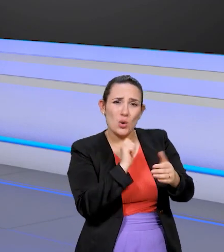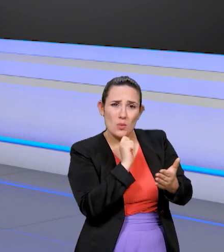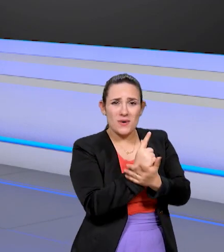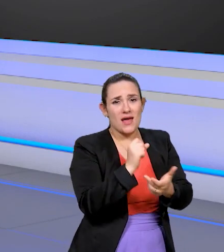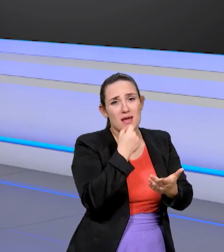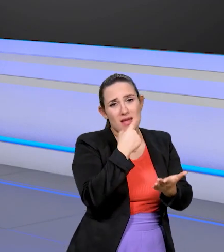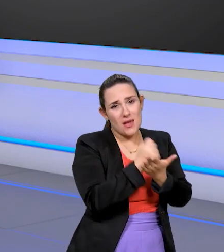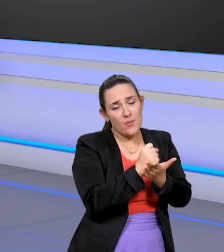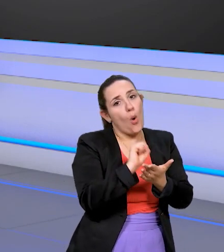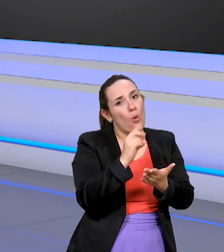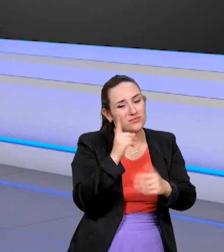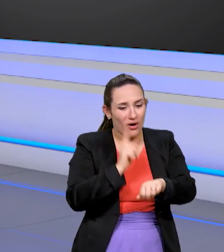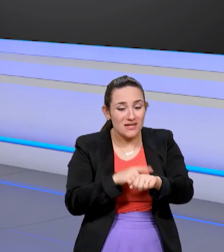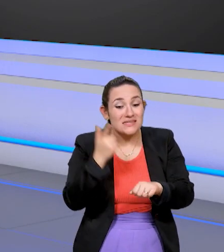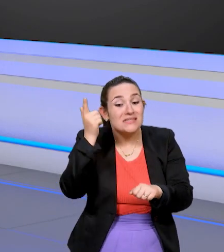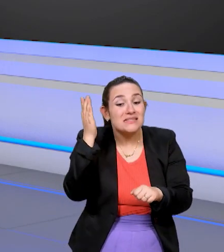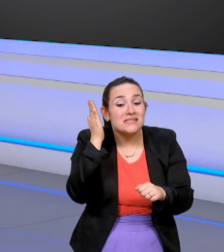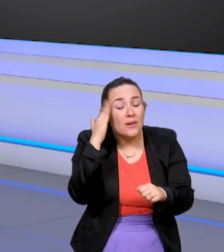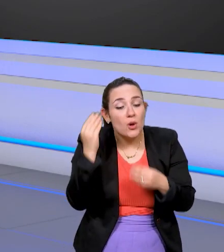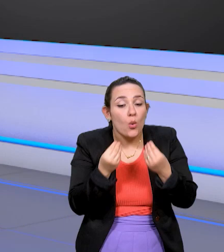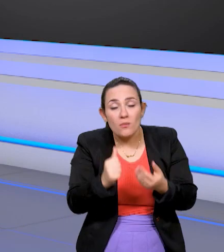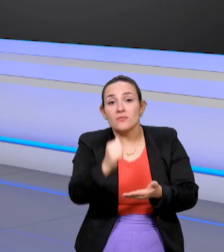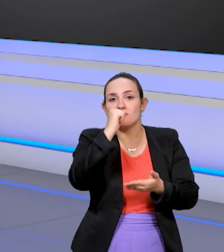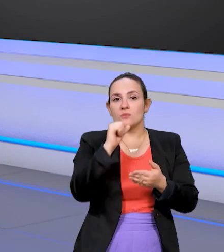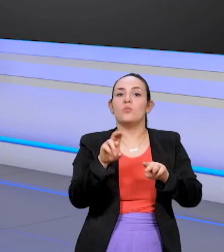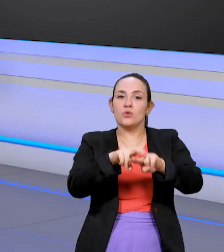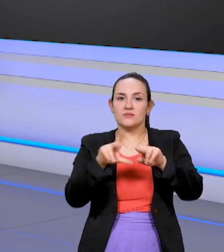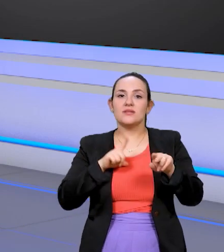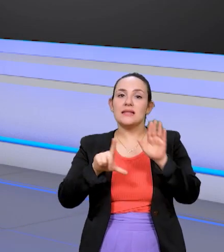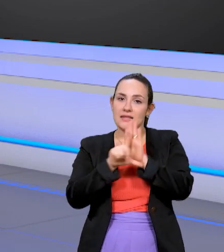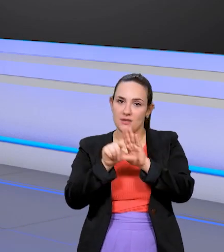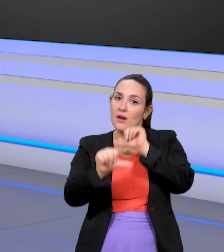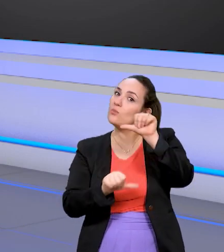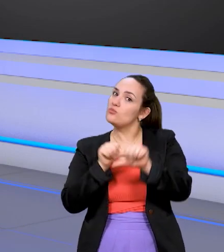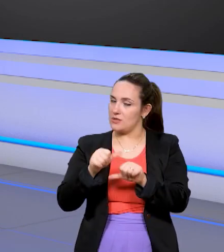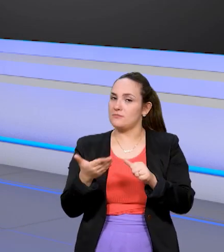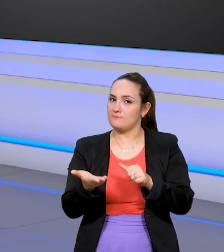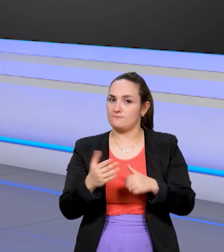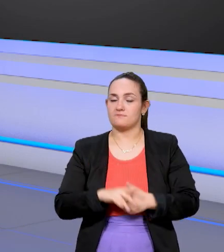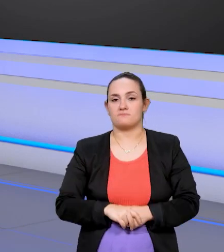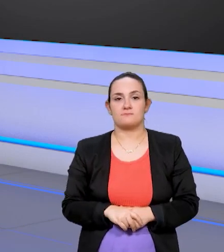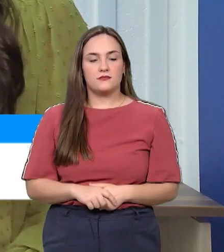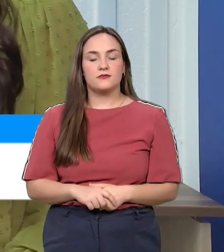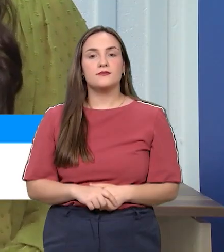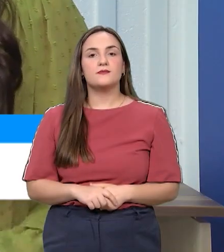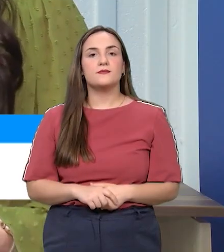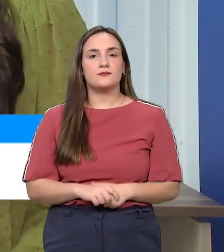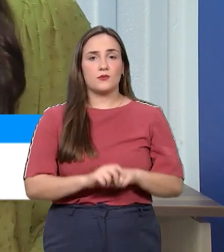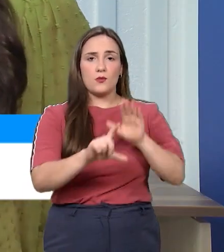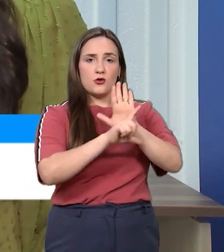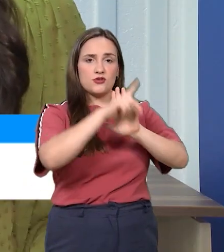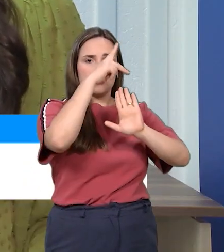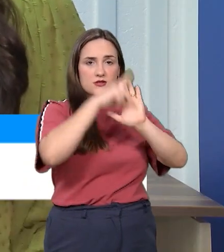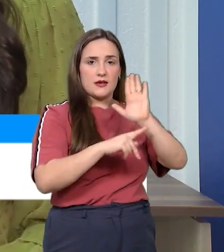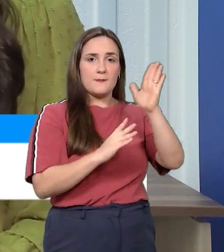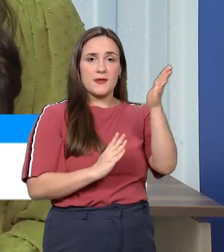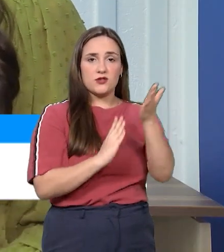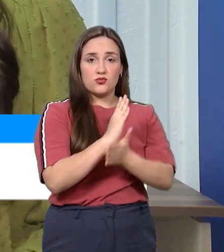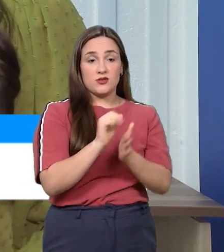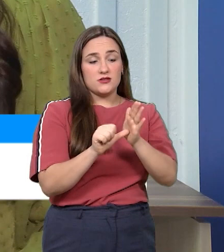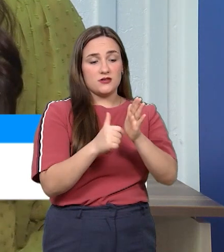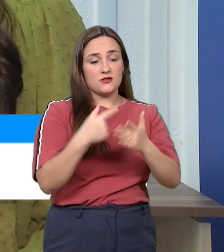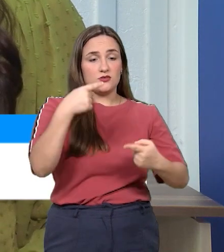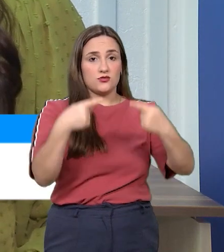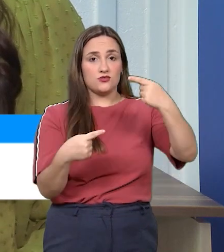obstáculo na hora de comprar ou tomar remédios, e uma lei quer mudar esse cenário. Projeto de lei